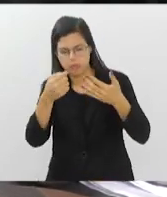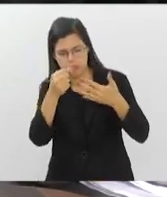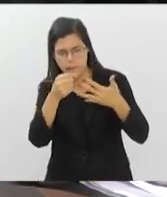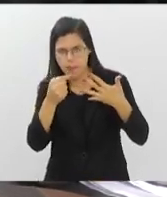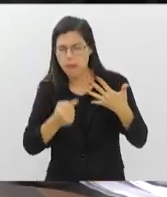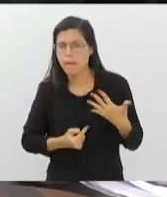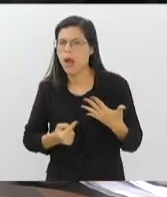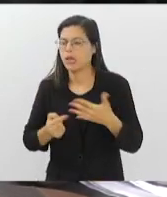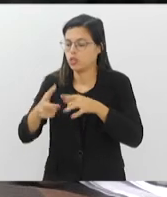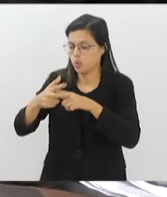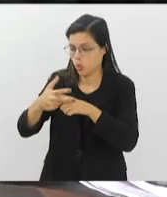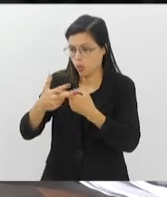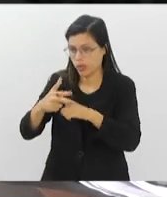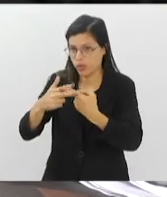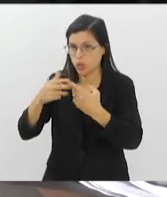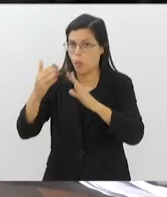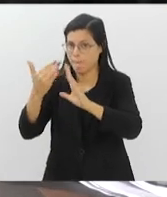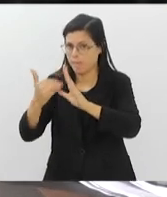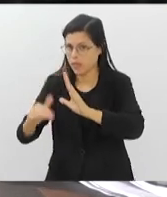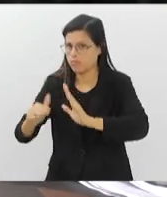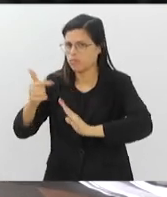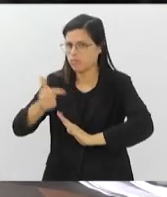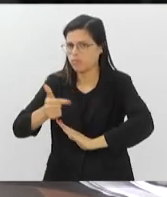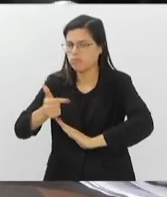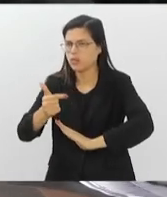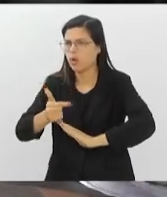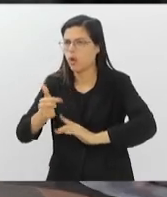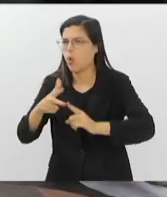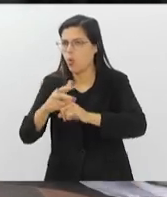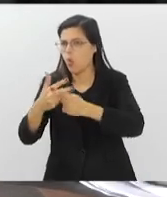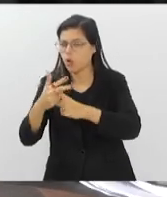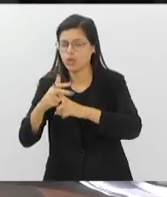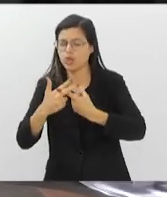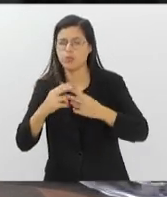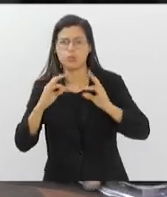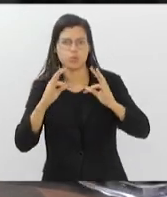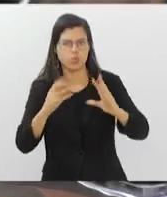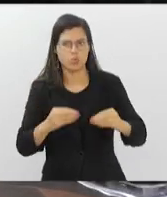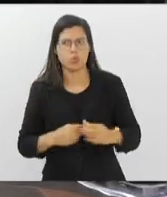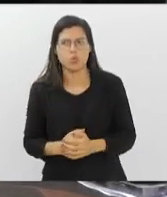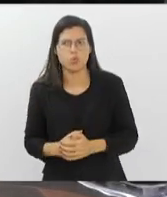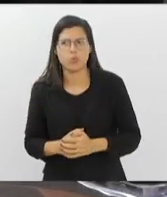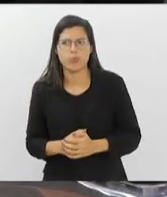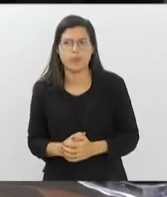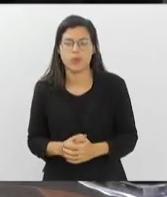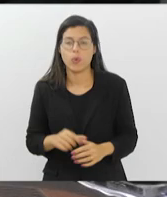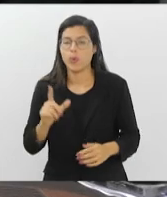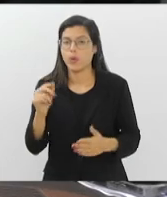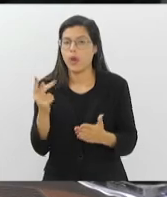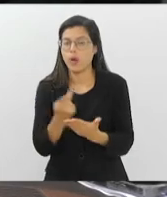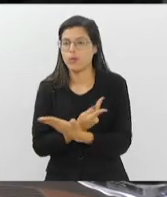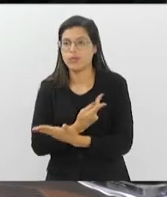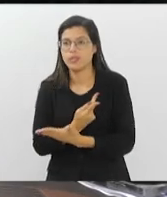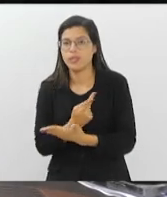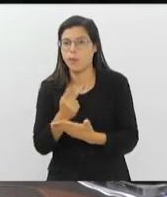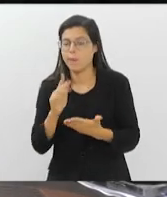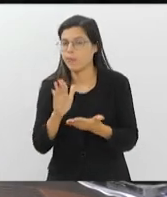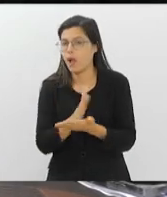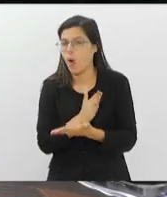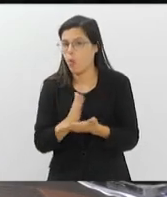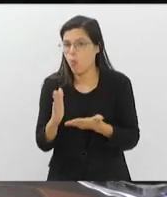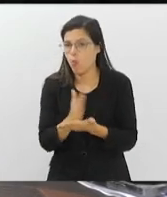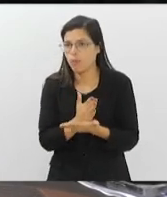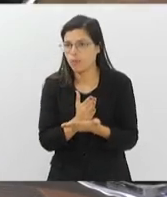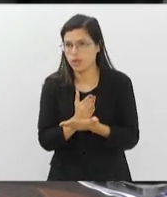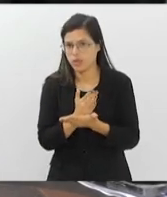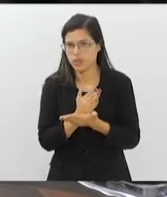a segunda, corrigindo as coisas todas, todos os mandatos. O que resulta foi que algumas ainda